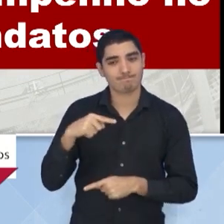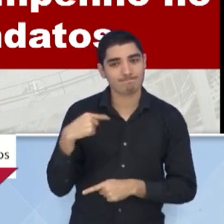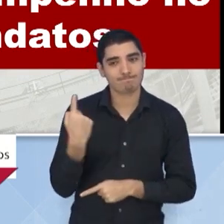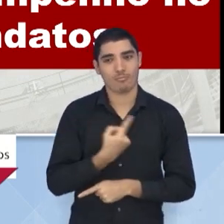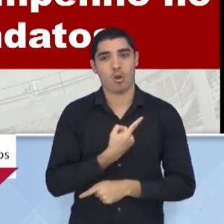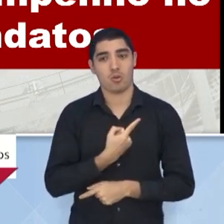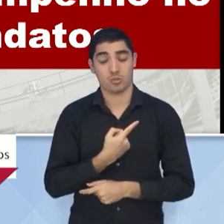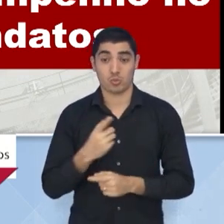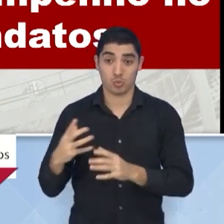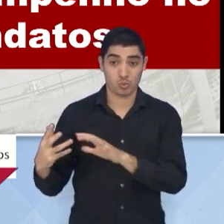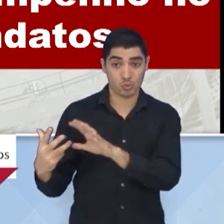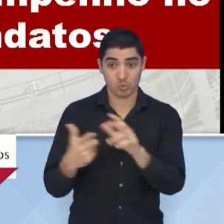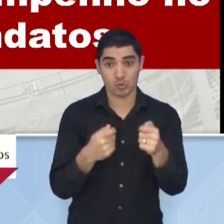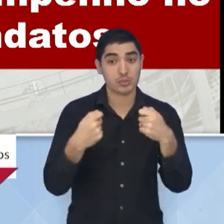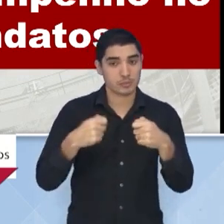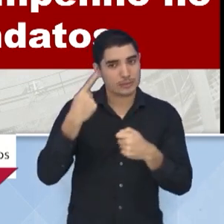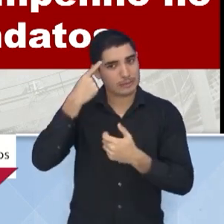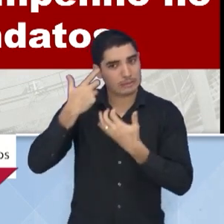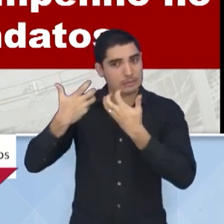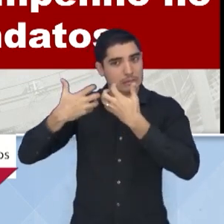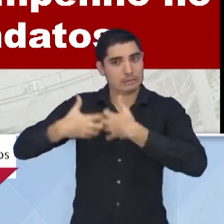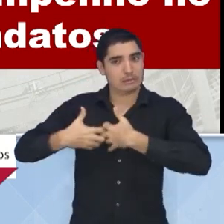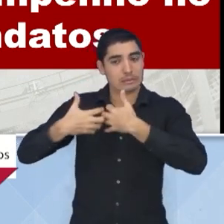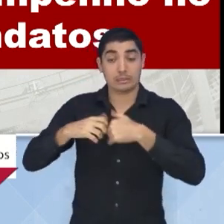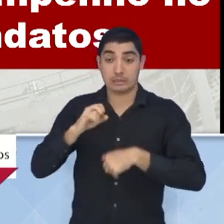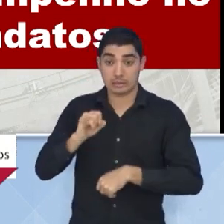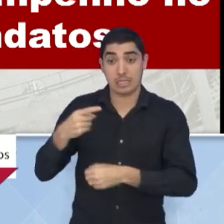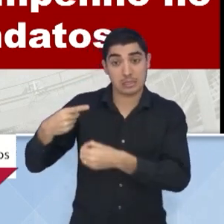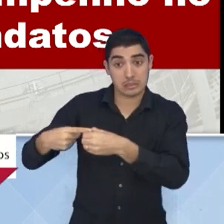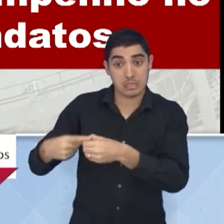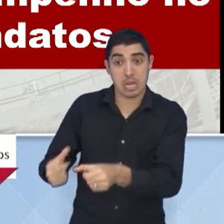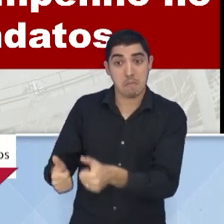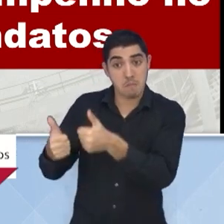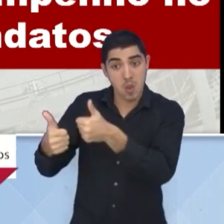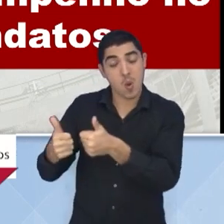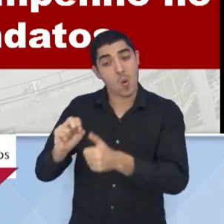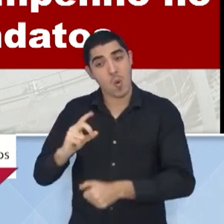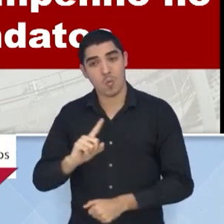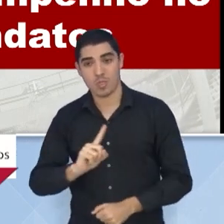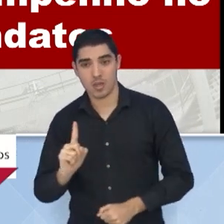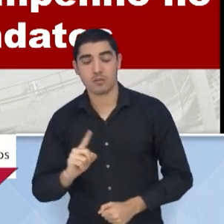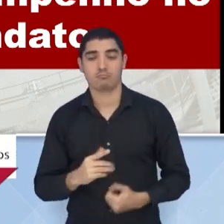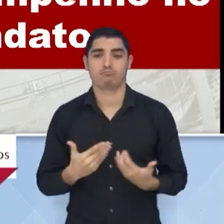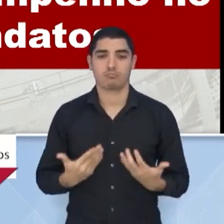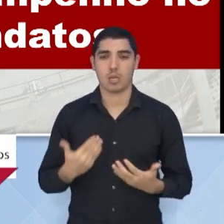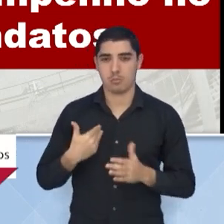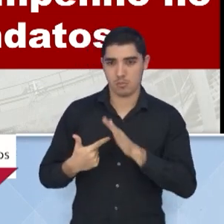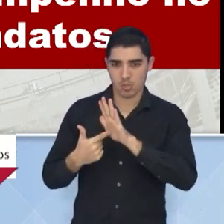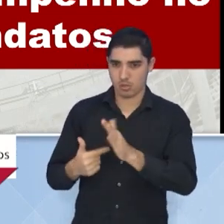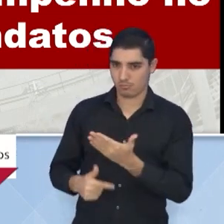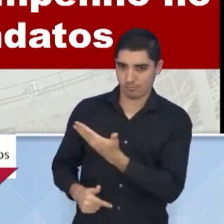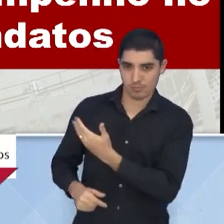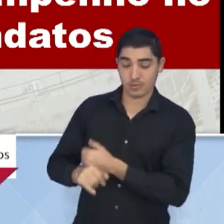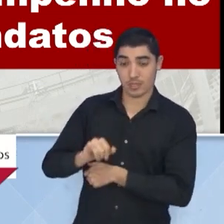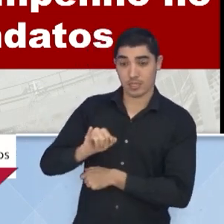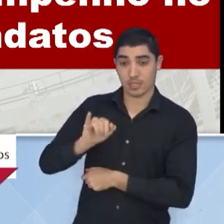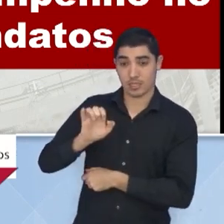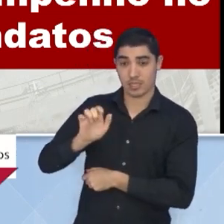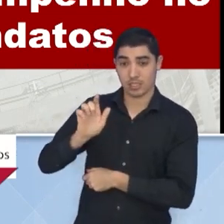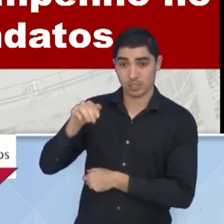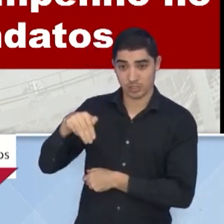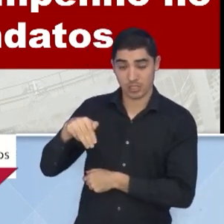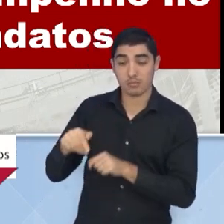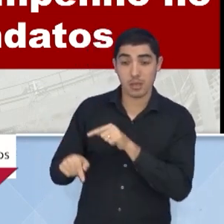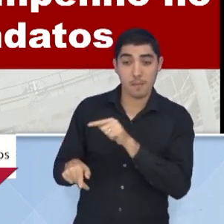a a situação do município e eu trouxe aqui o desempenho do iegm para aqueles municípios que